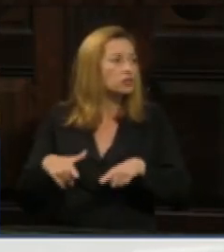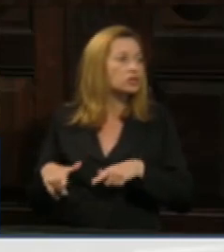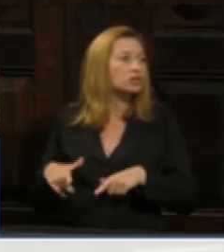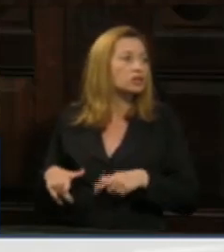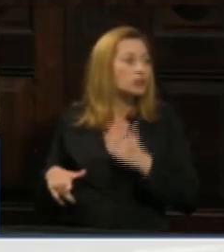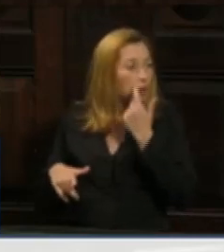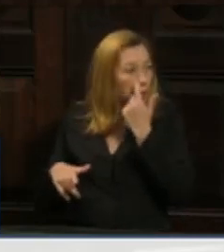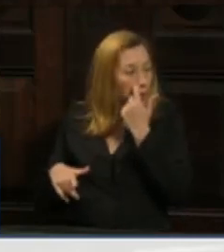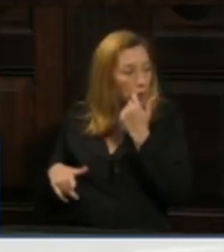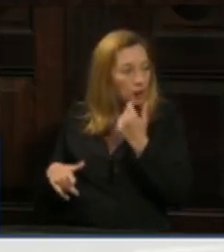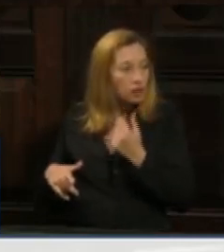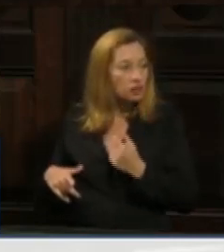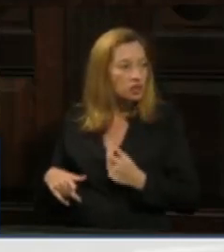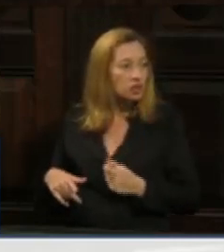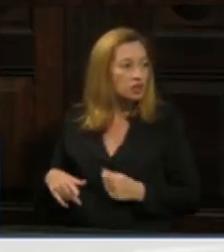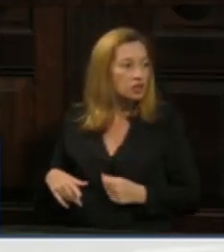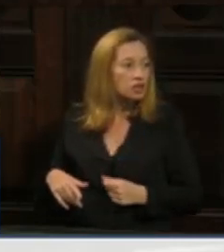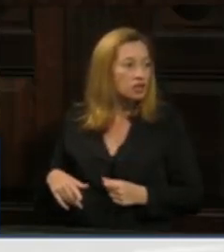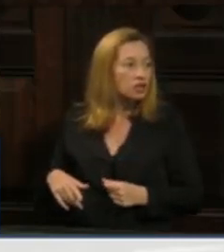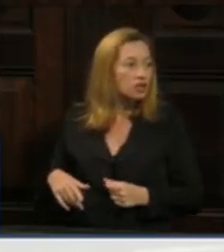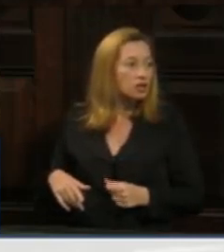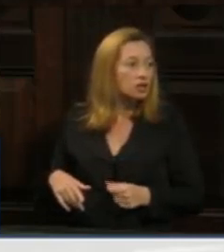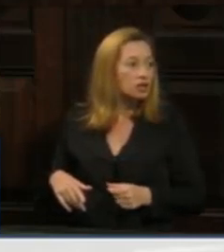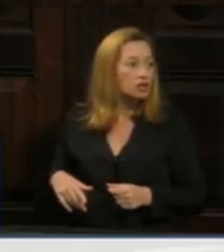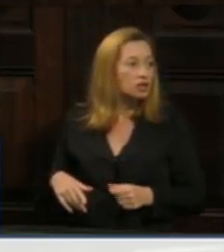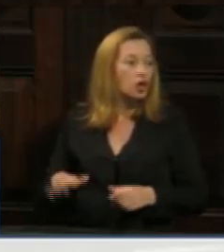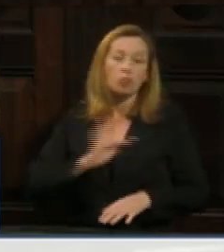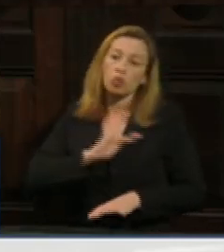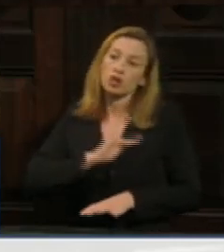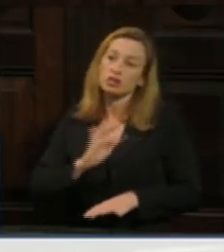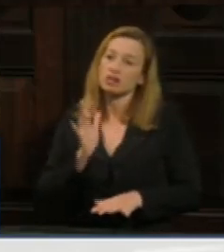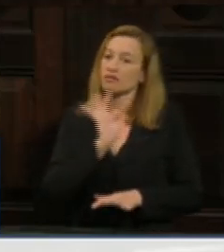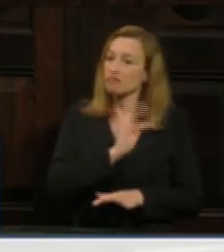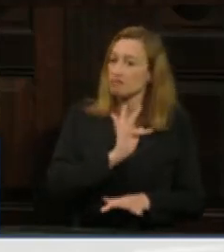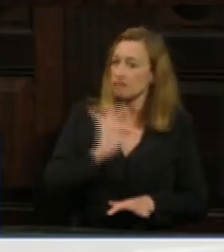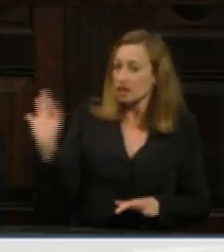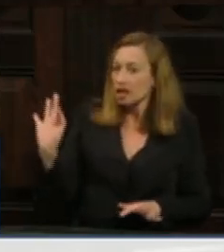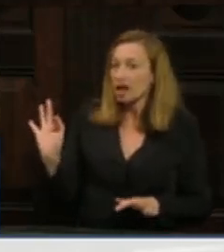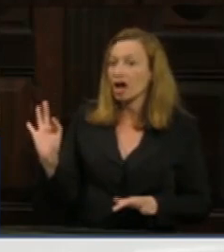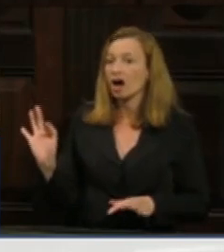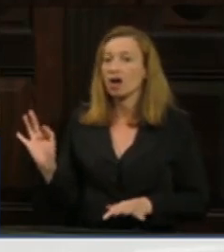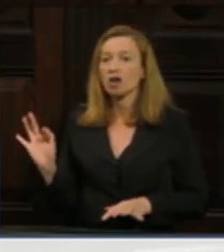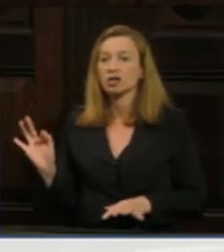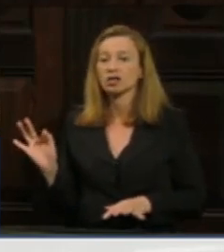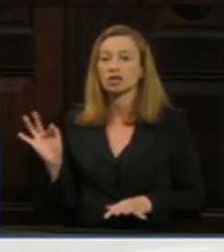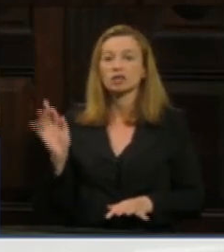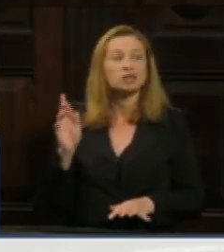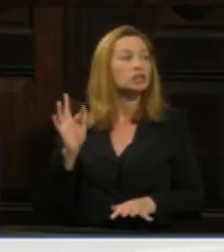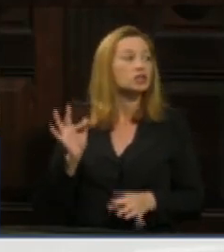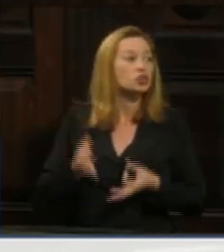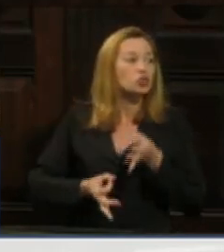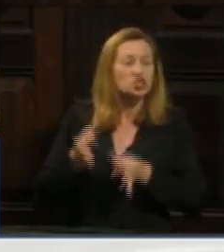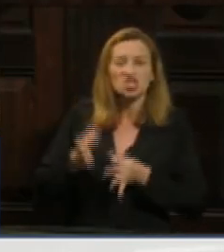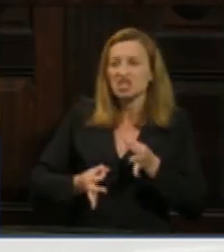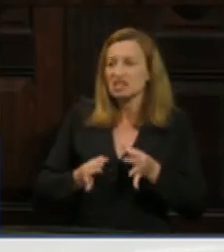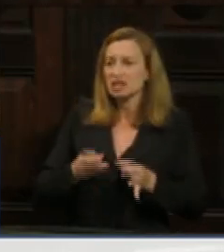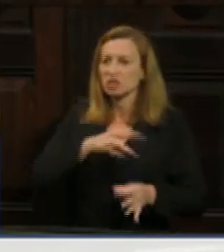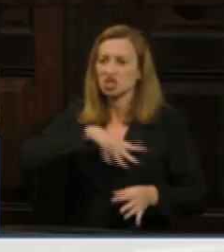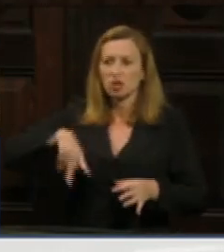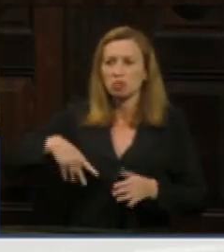em silêncio e muitos até aplaudiam, né? Eu quero aqui dizer o que disse ontem: